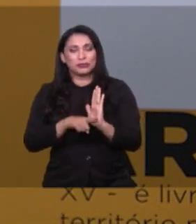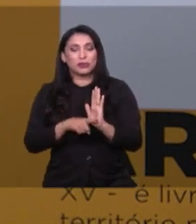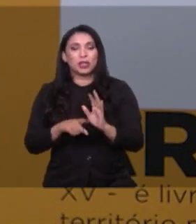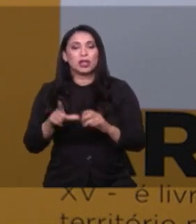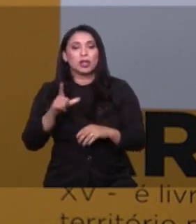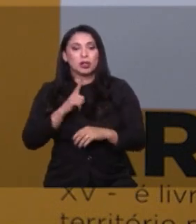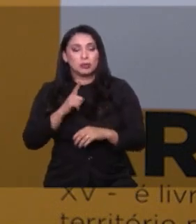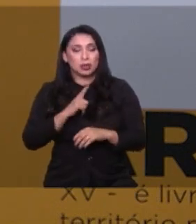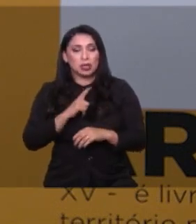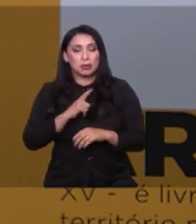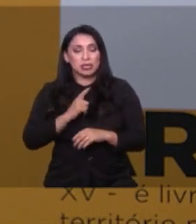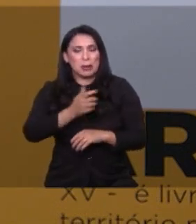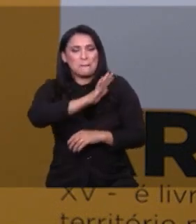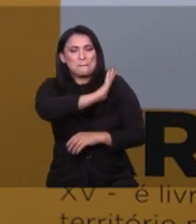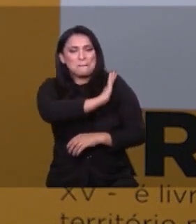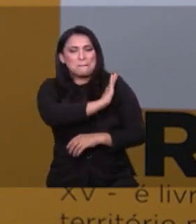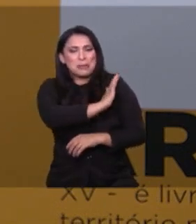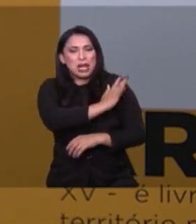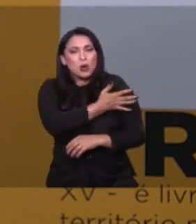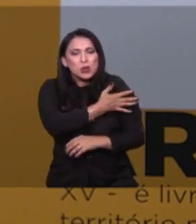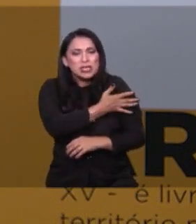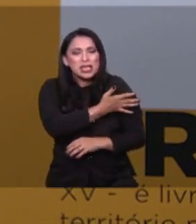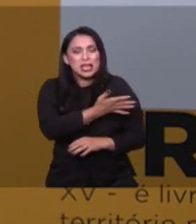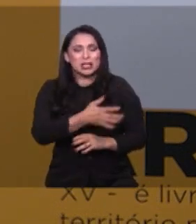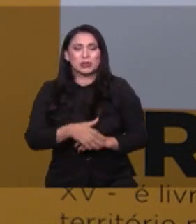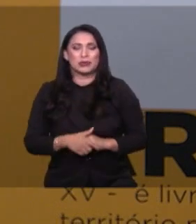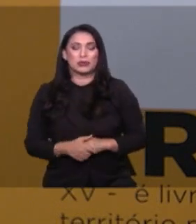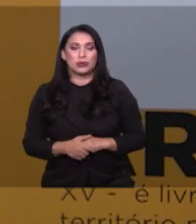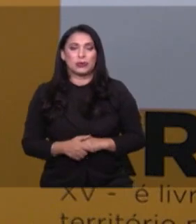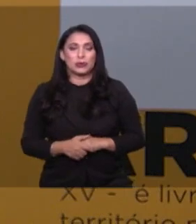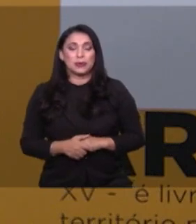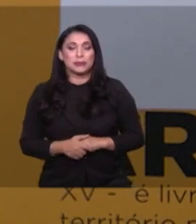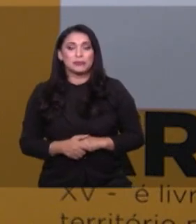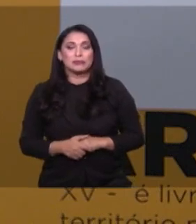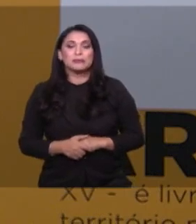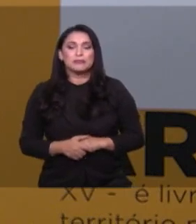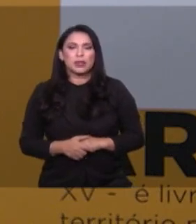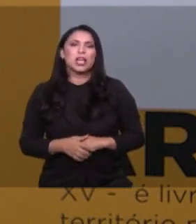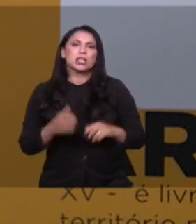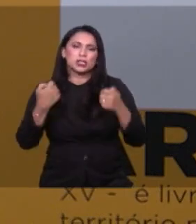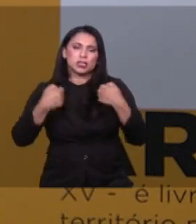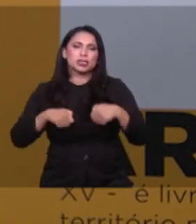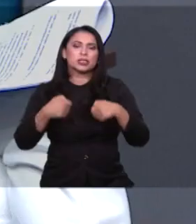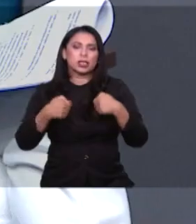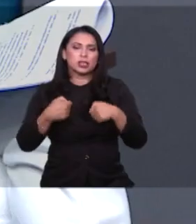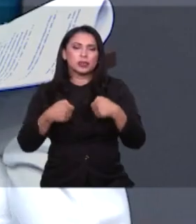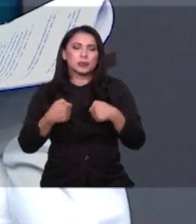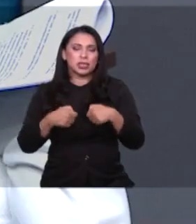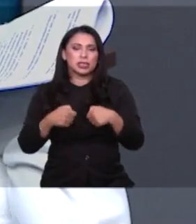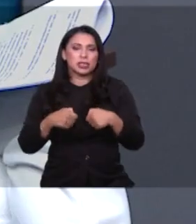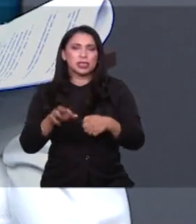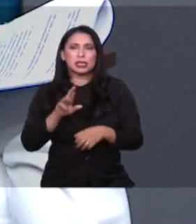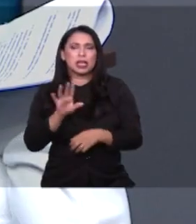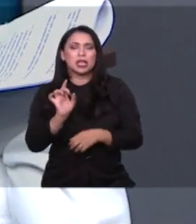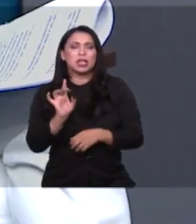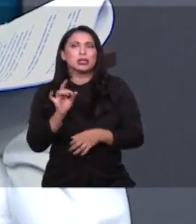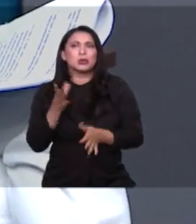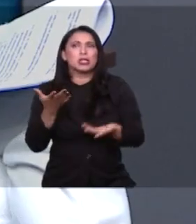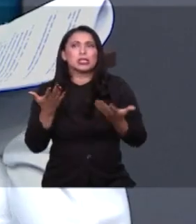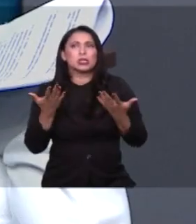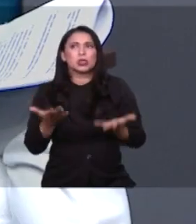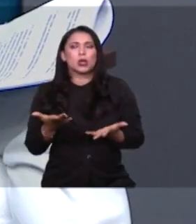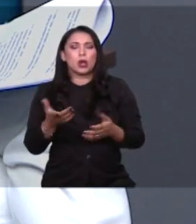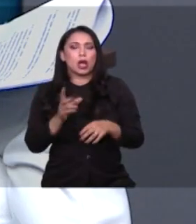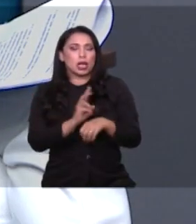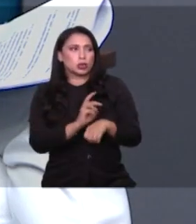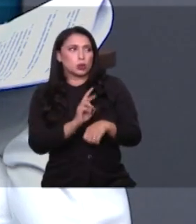pode utilizar preconceito, por exemplo. A gente precisa, não é só a